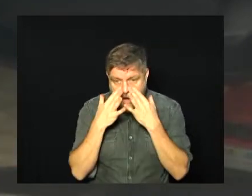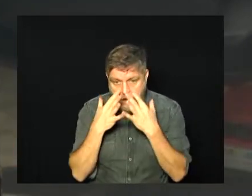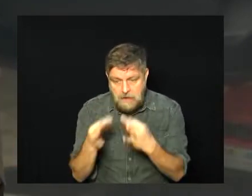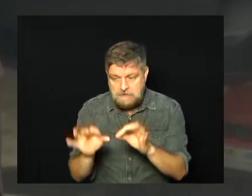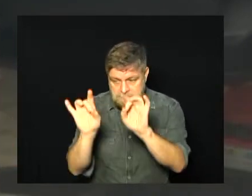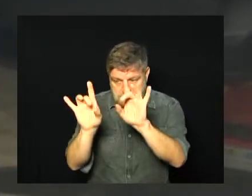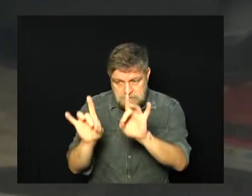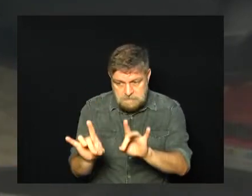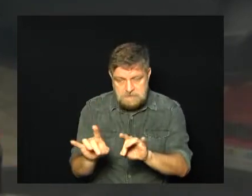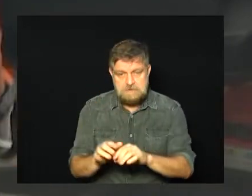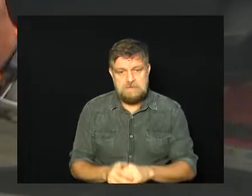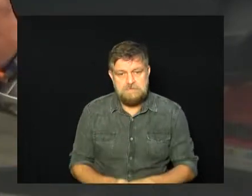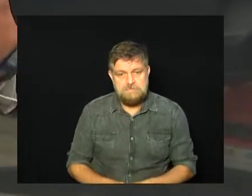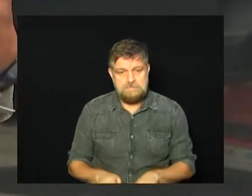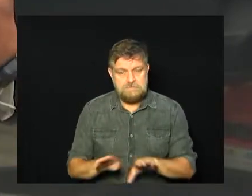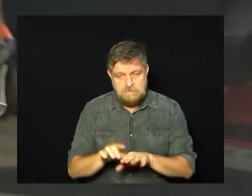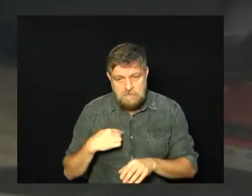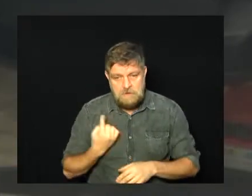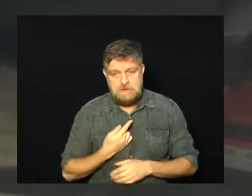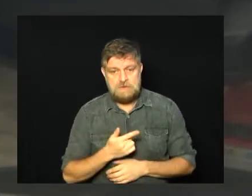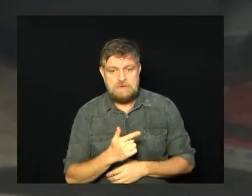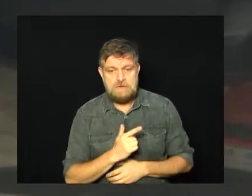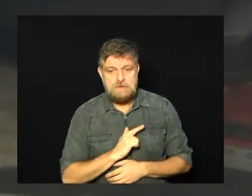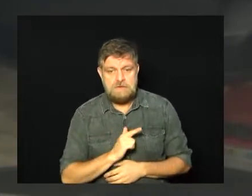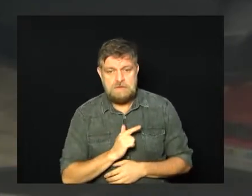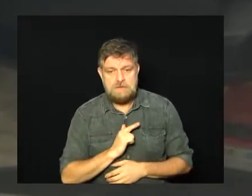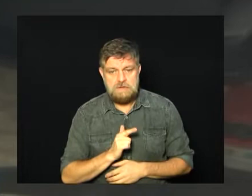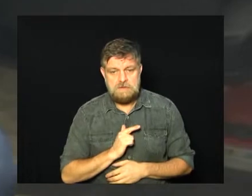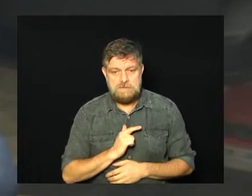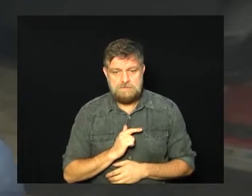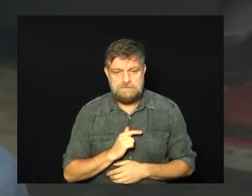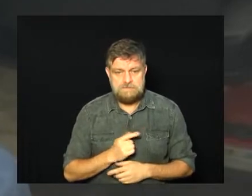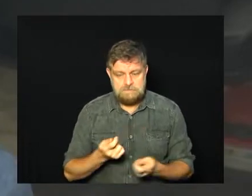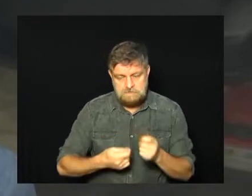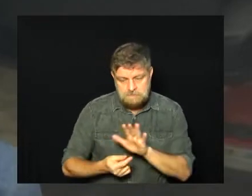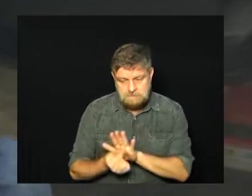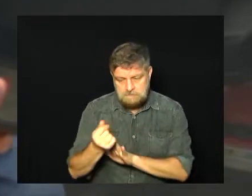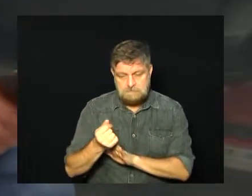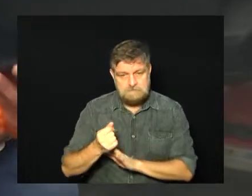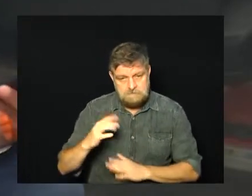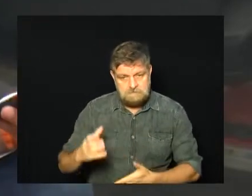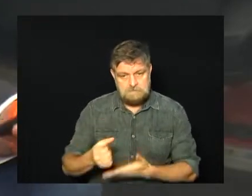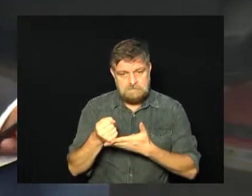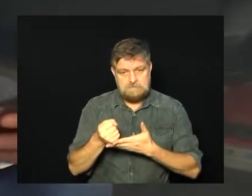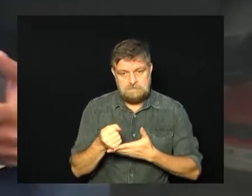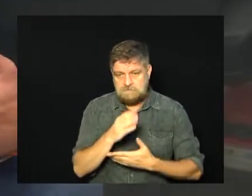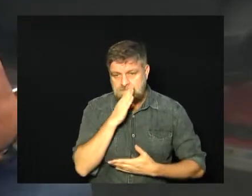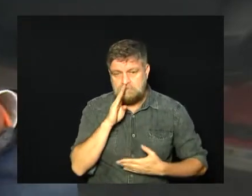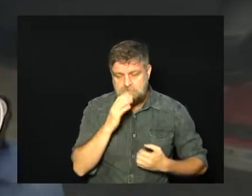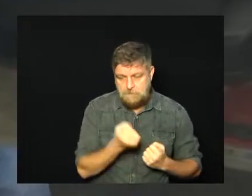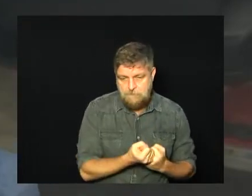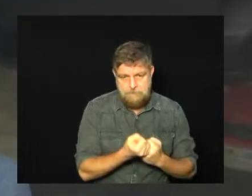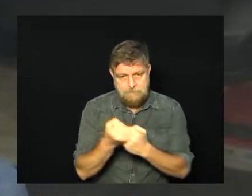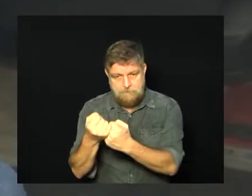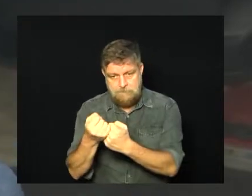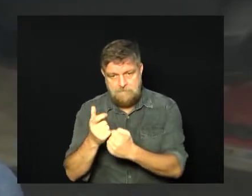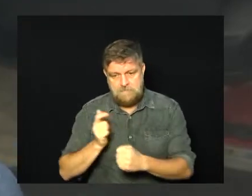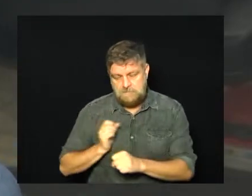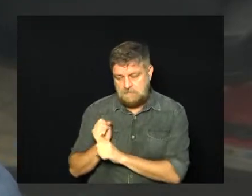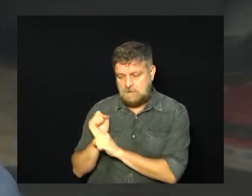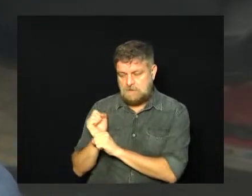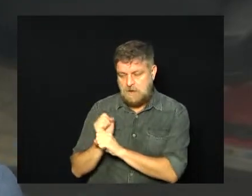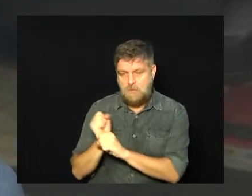setor, para a gente ter uma retomada e poder ajudar os bares a recuperarem, ainda que a gente tenha alguns anos aí